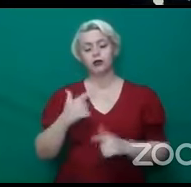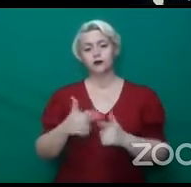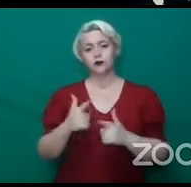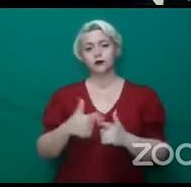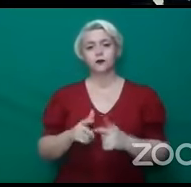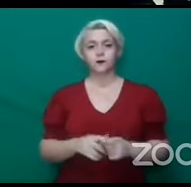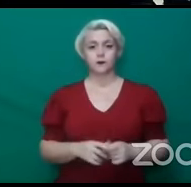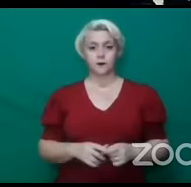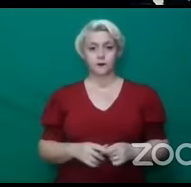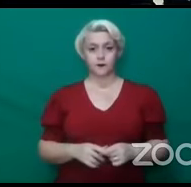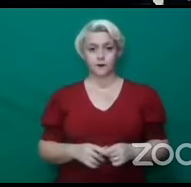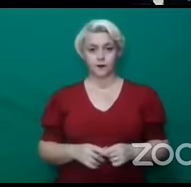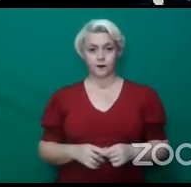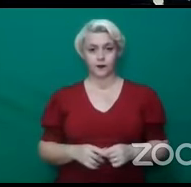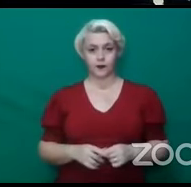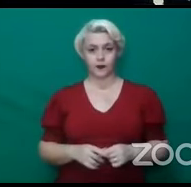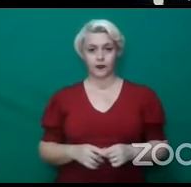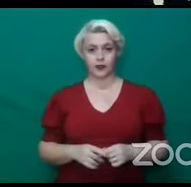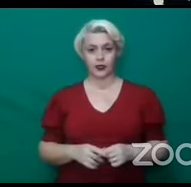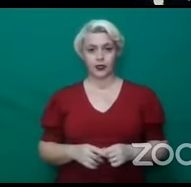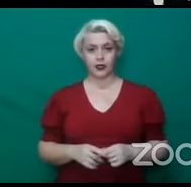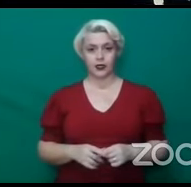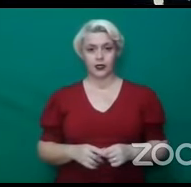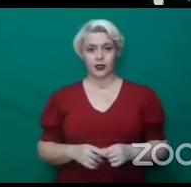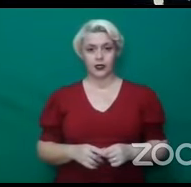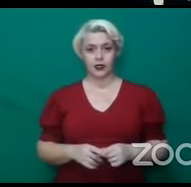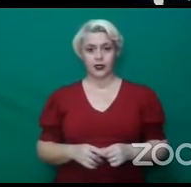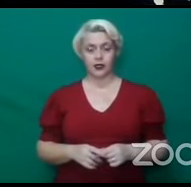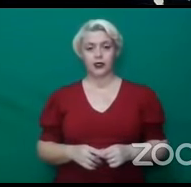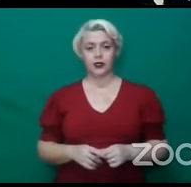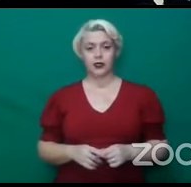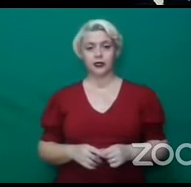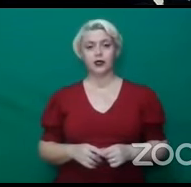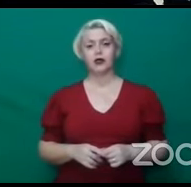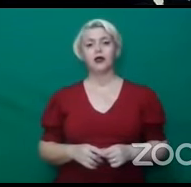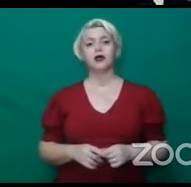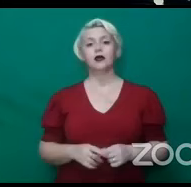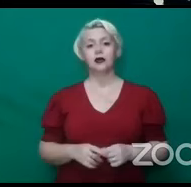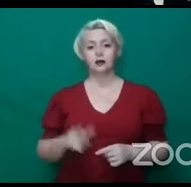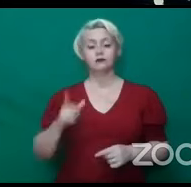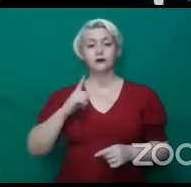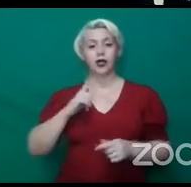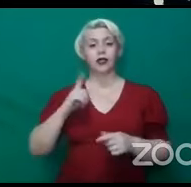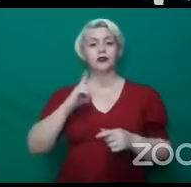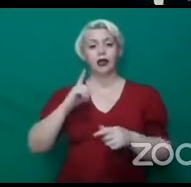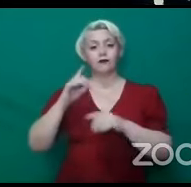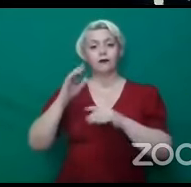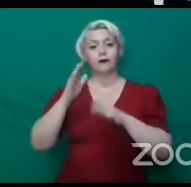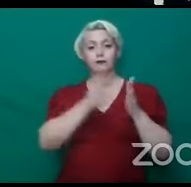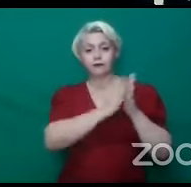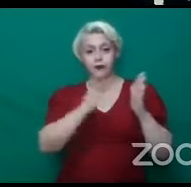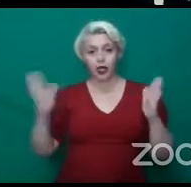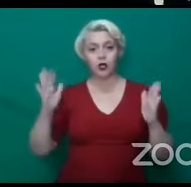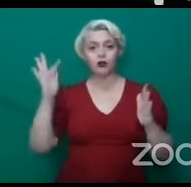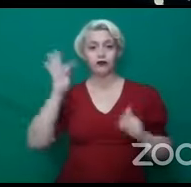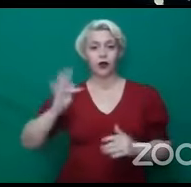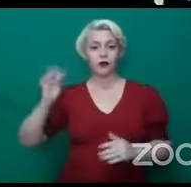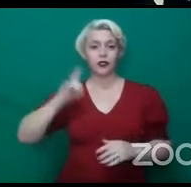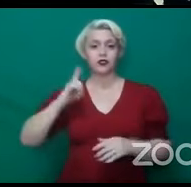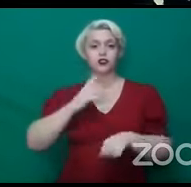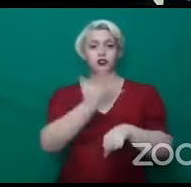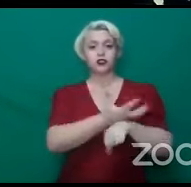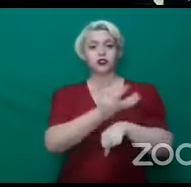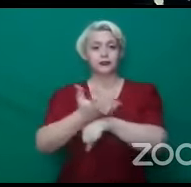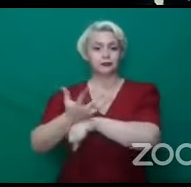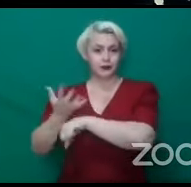com calma, foi montando, e daí foi isso, assim, porque como a gente estava no período da faculdade, a gente tinha outras matérias, outros trabalhos,